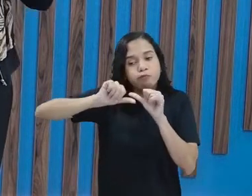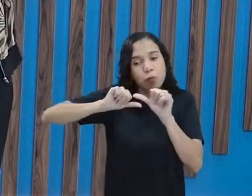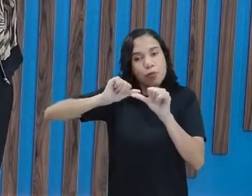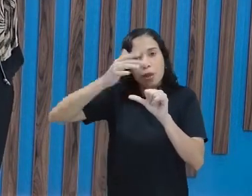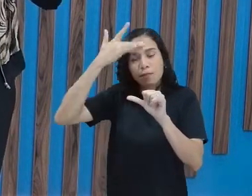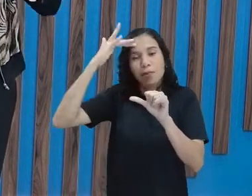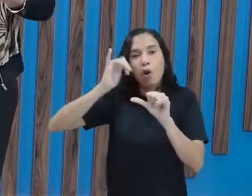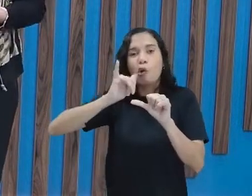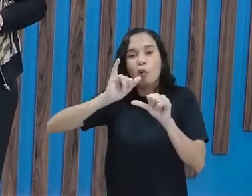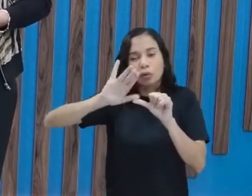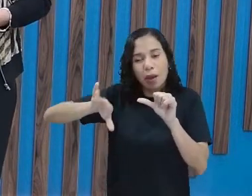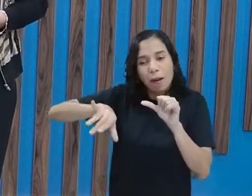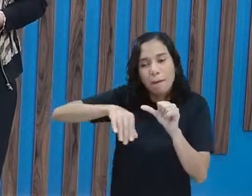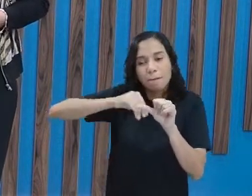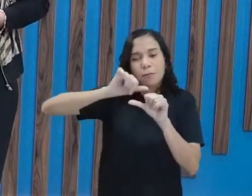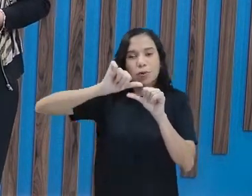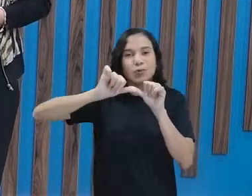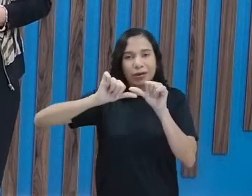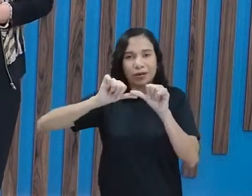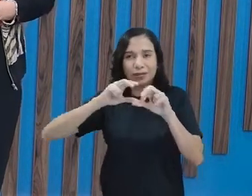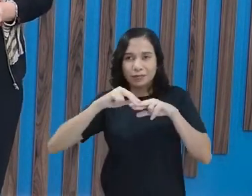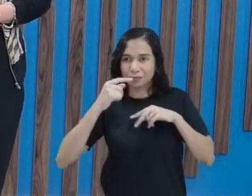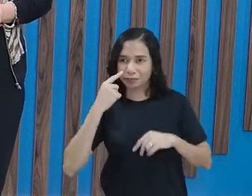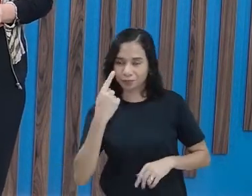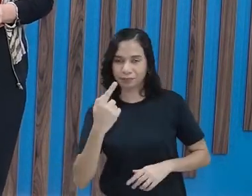contam mudam as versões, tá?